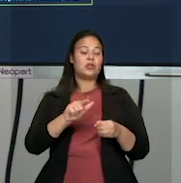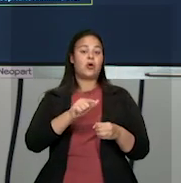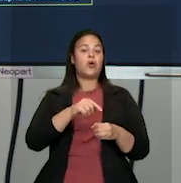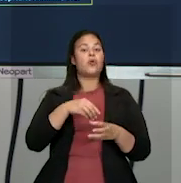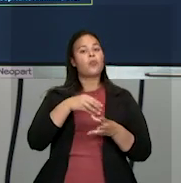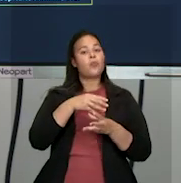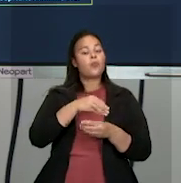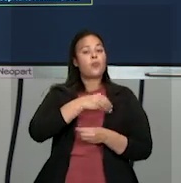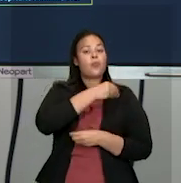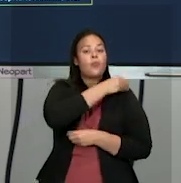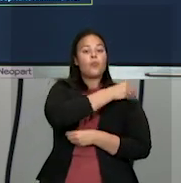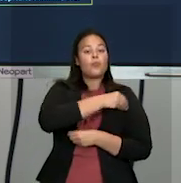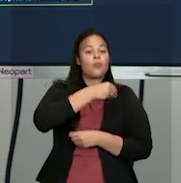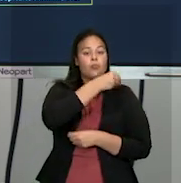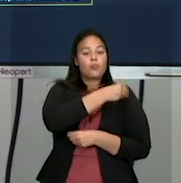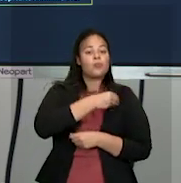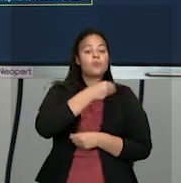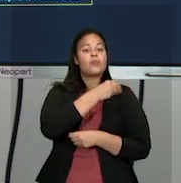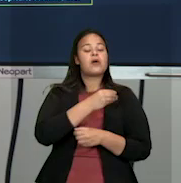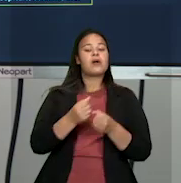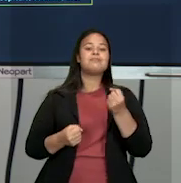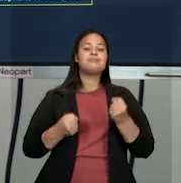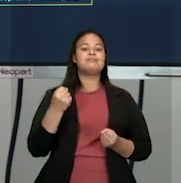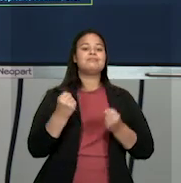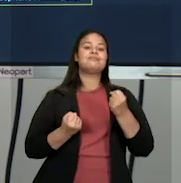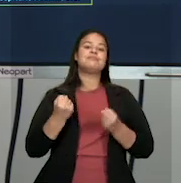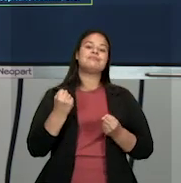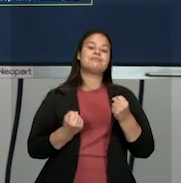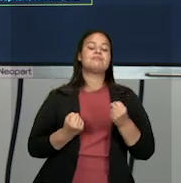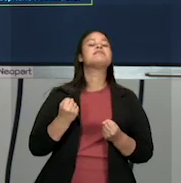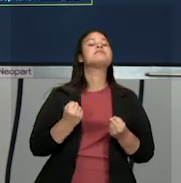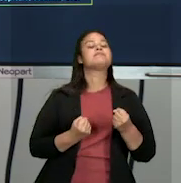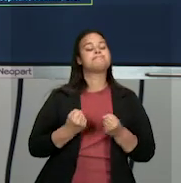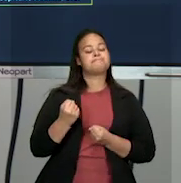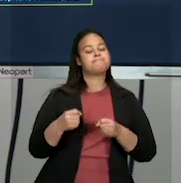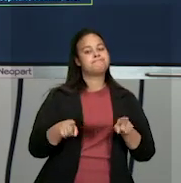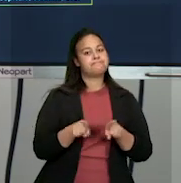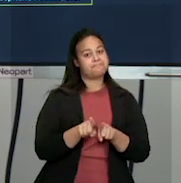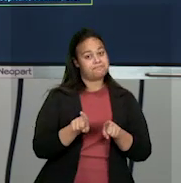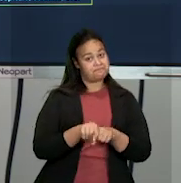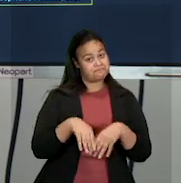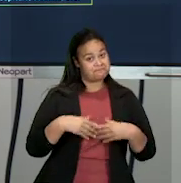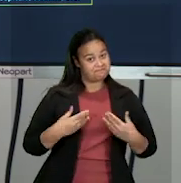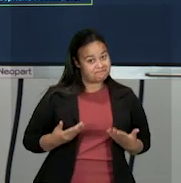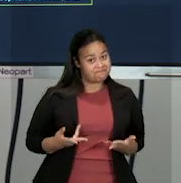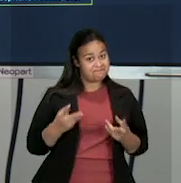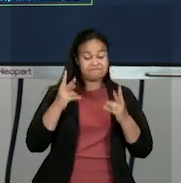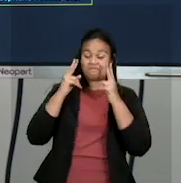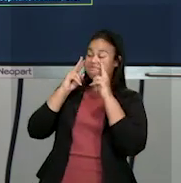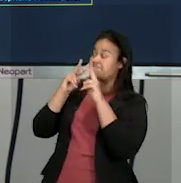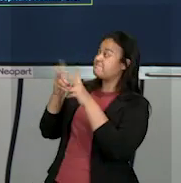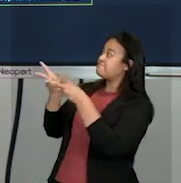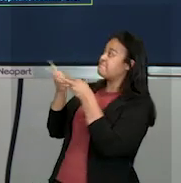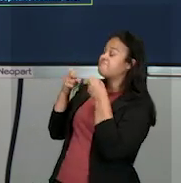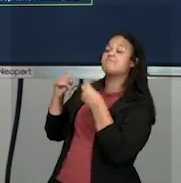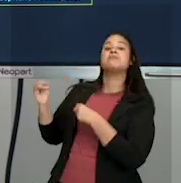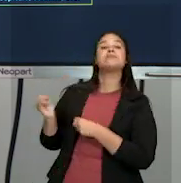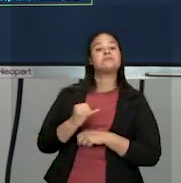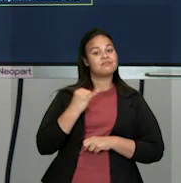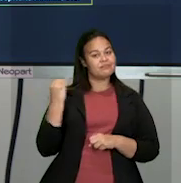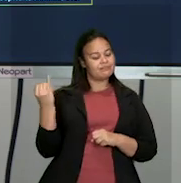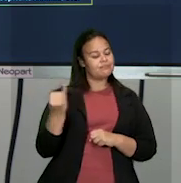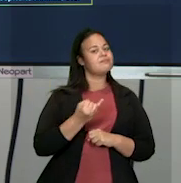que serve para mover os carros, serve como combustível para os carros. Então, veja só como é